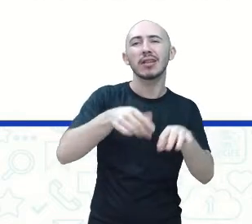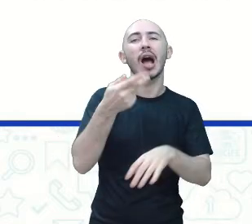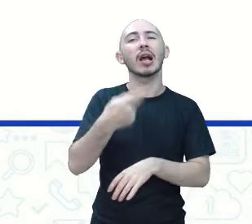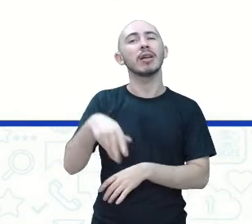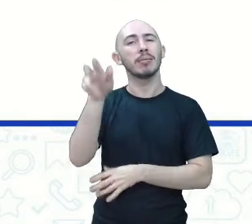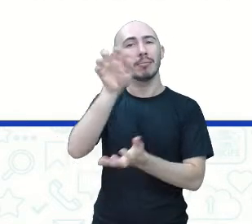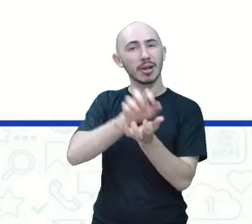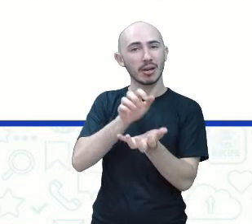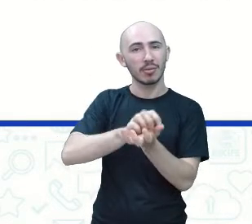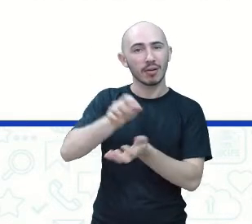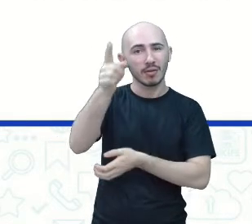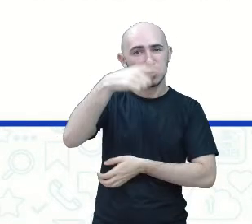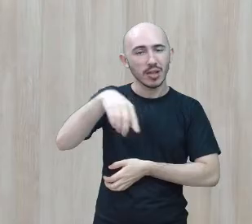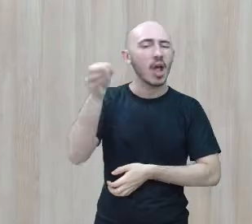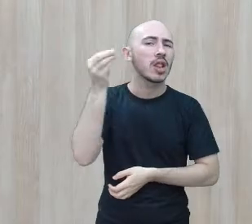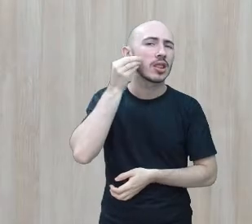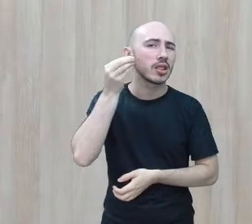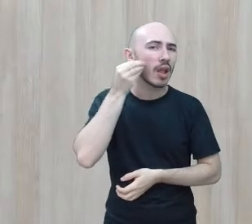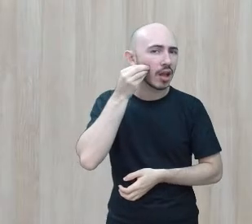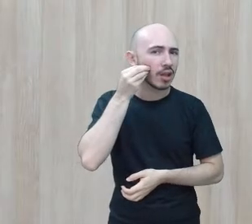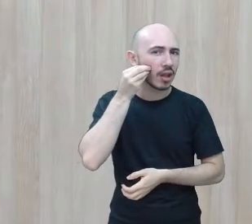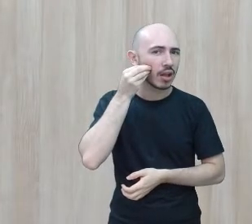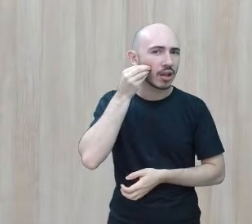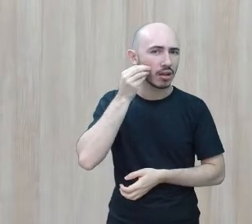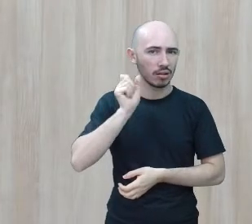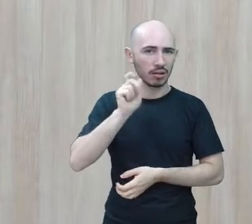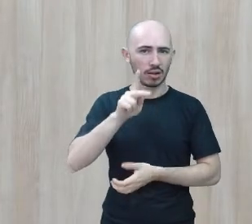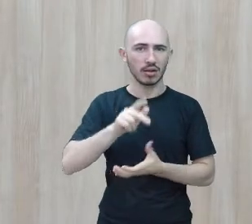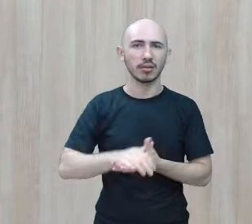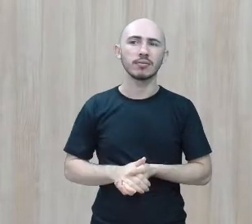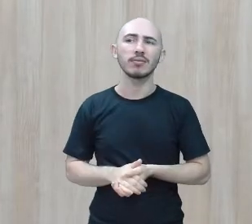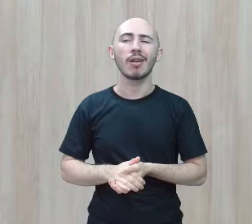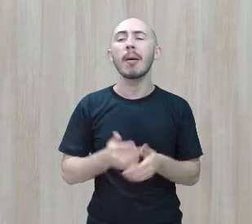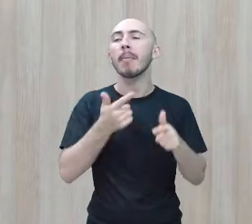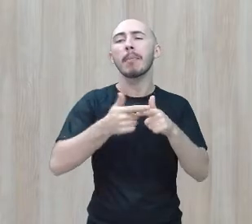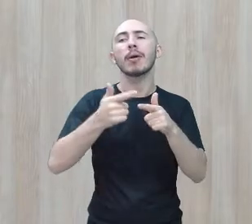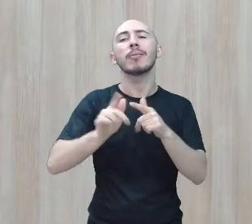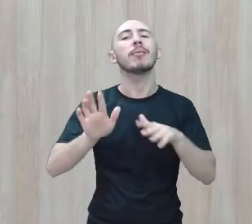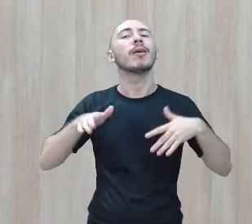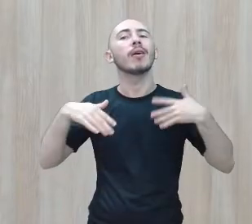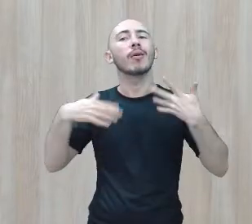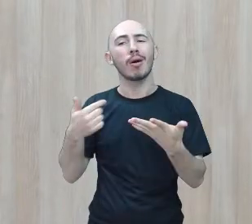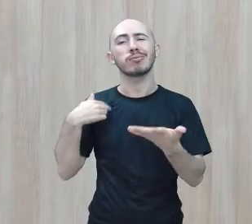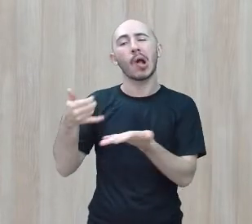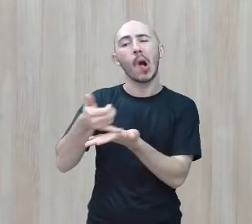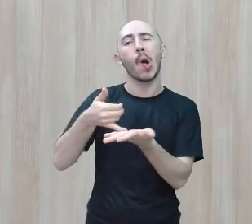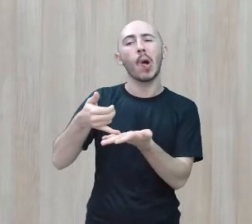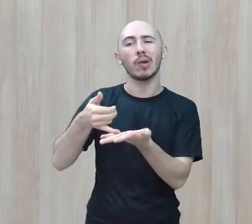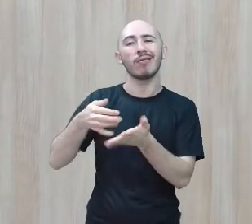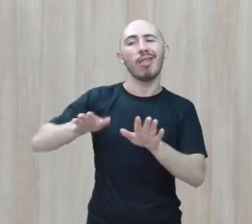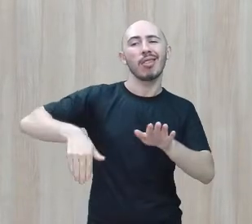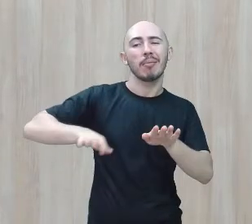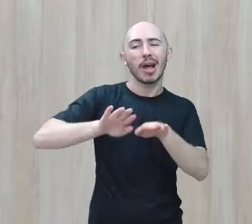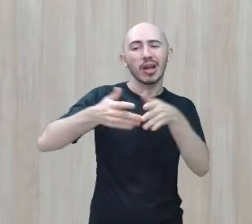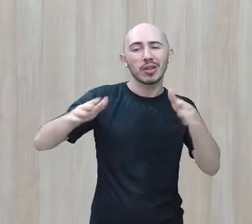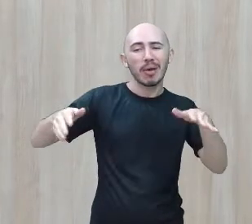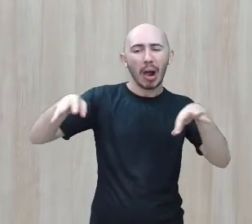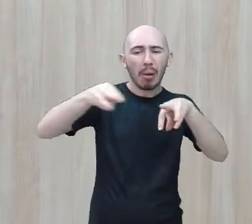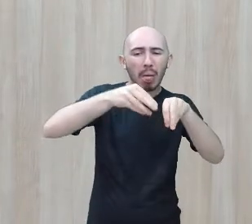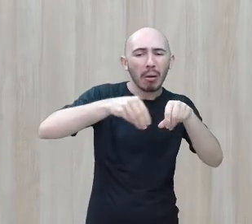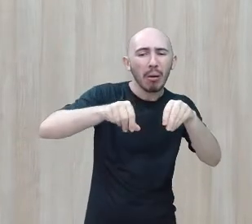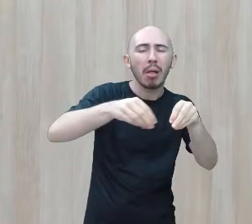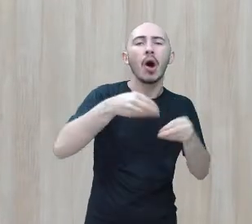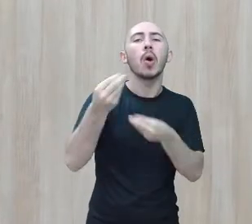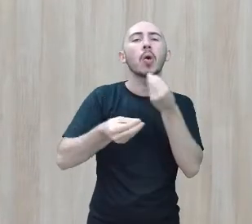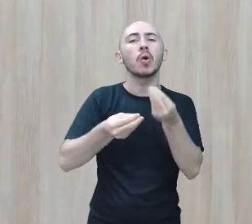Tentem ver. Pesquise a do Brasil, mas veja quais foram os problemas que essa mancha de óleo trouxe. E também os culpados. Como é